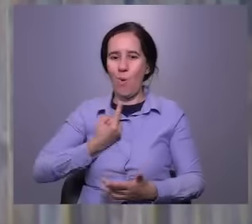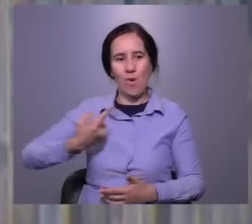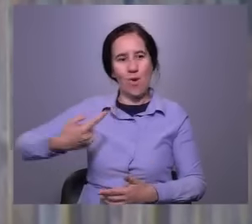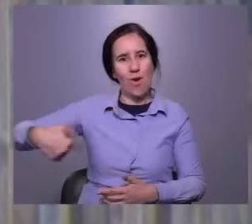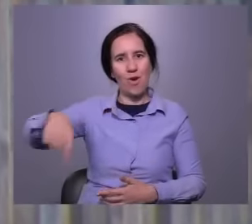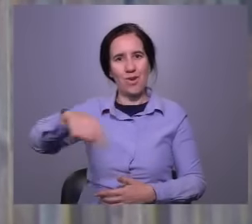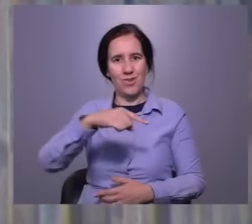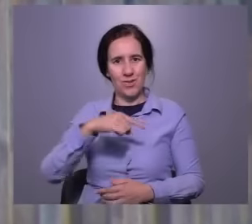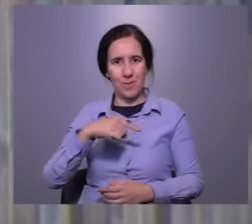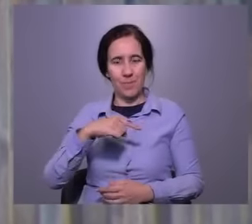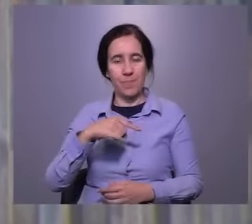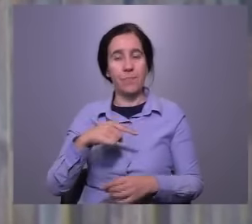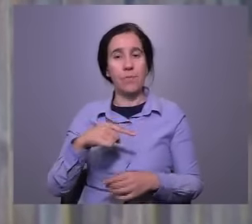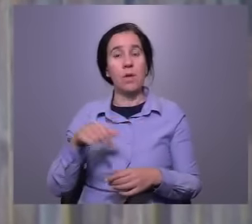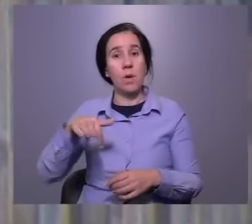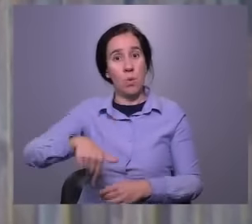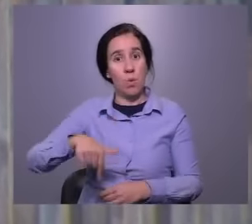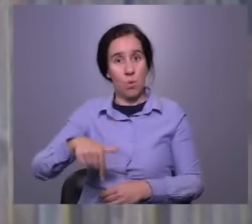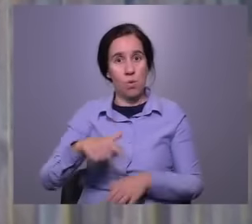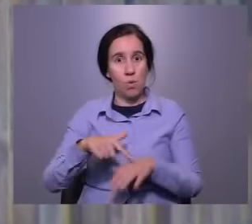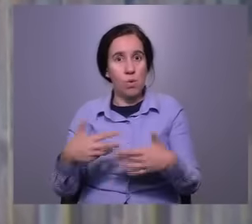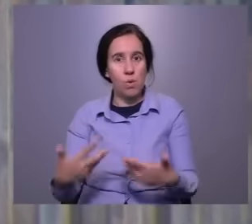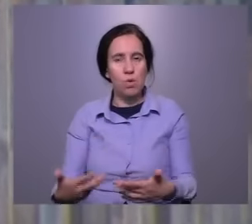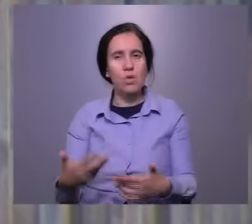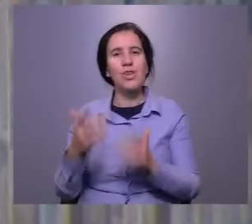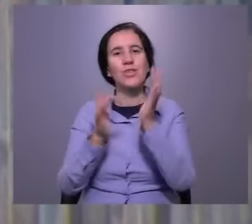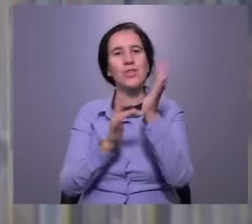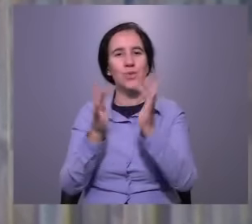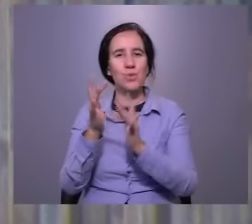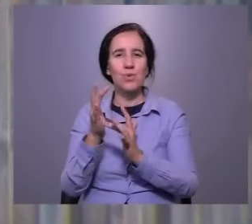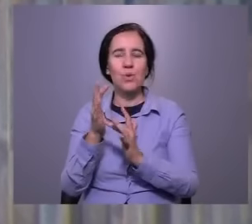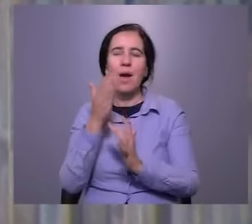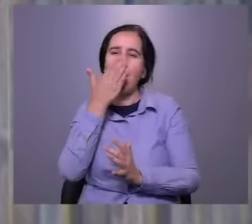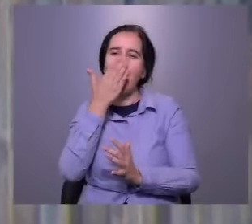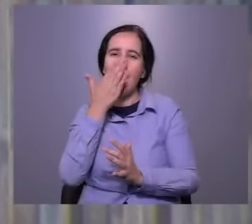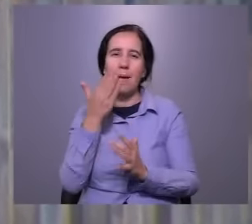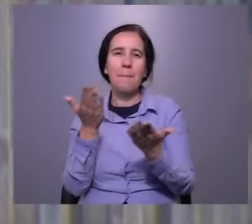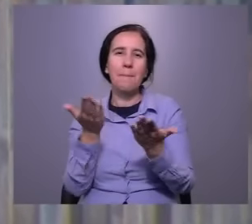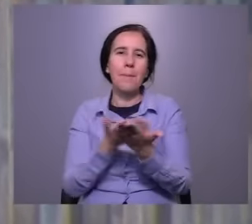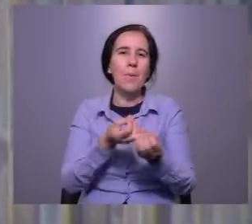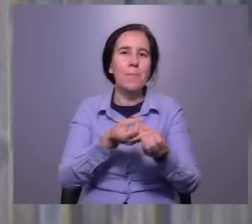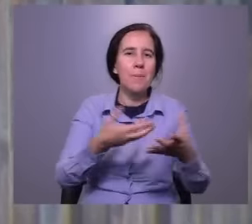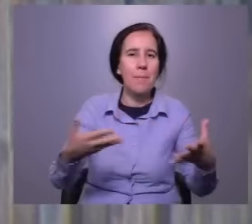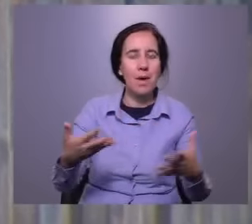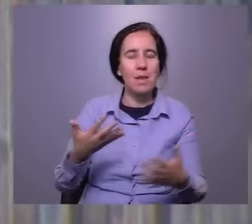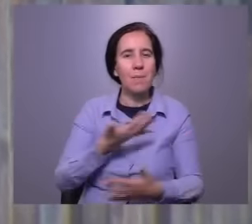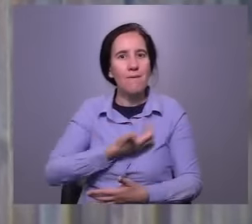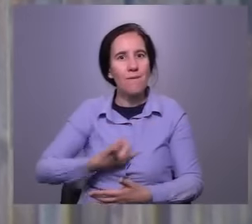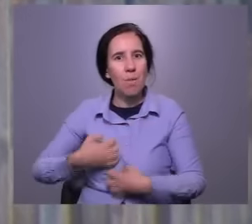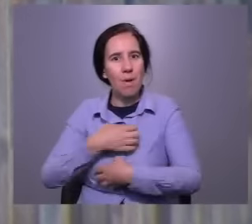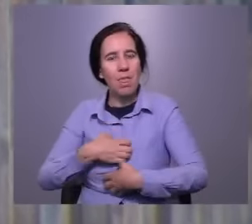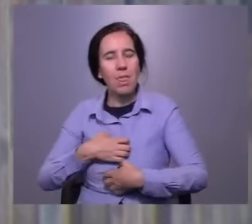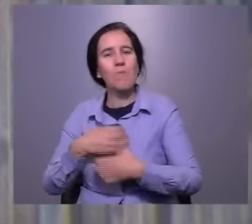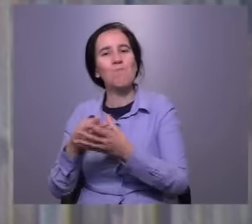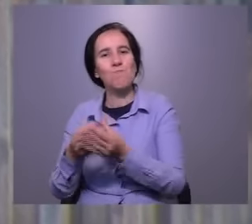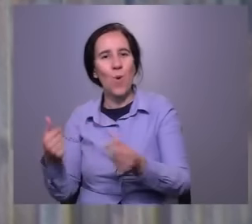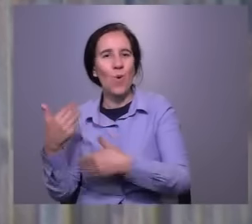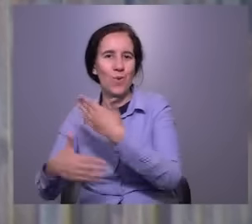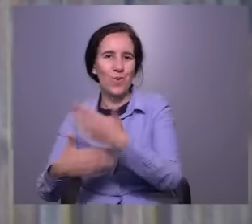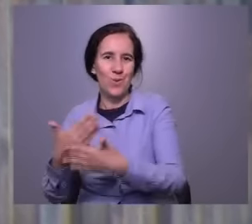Deus continua a fazer milagres. Continua a fazer milagres hoje, mas fala-os através de